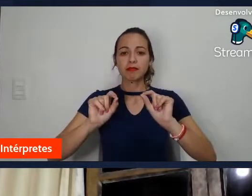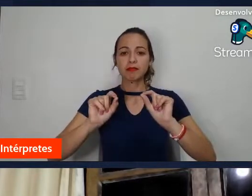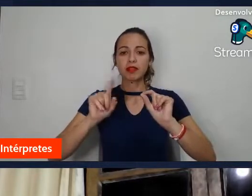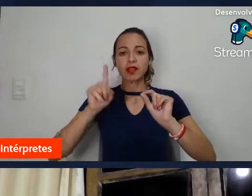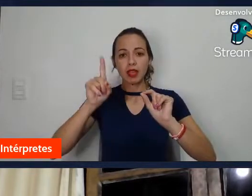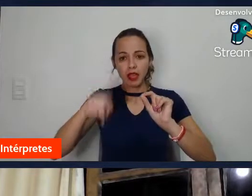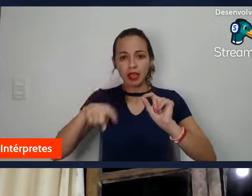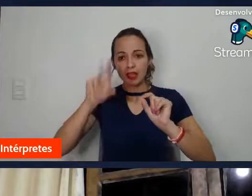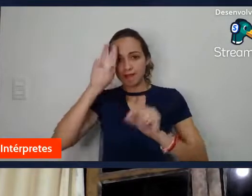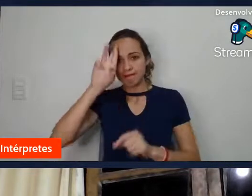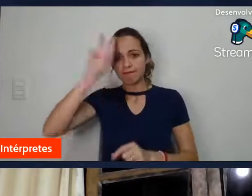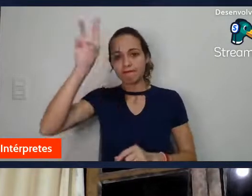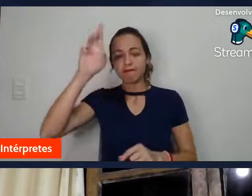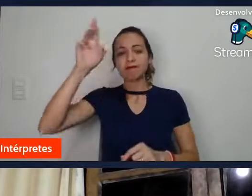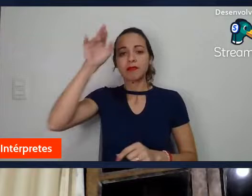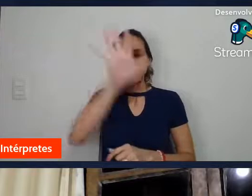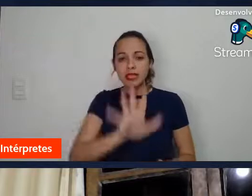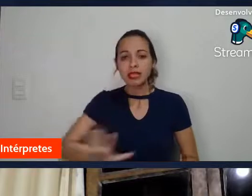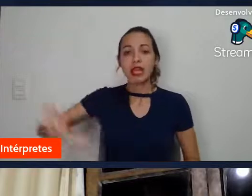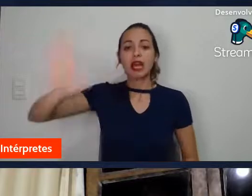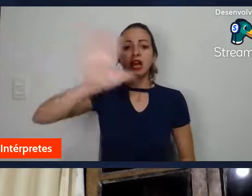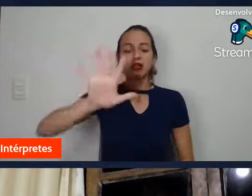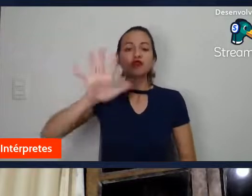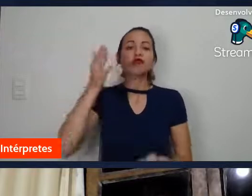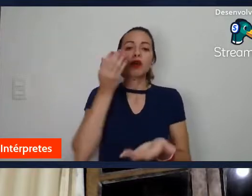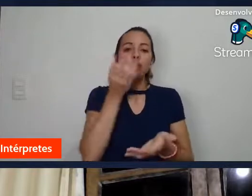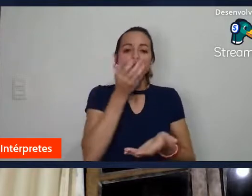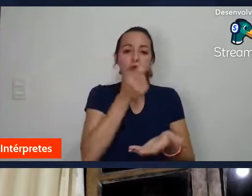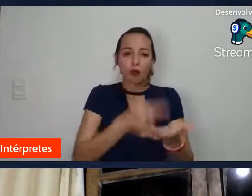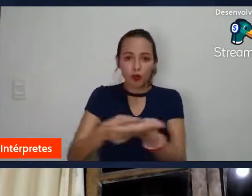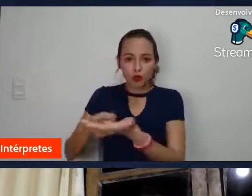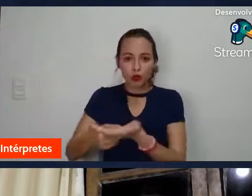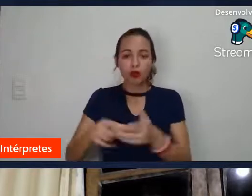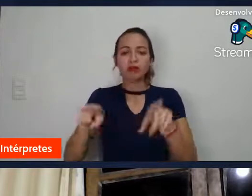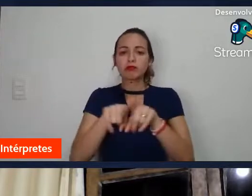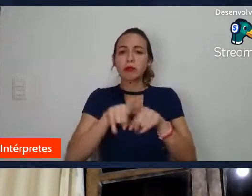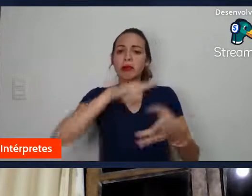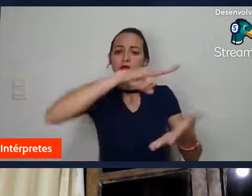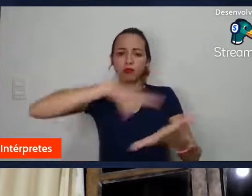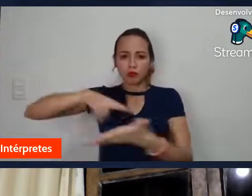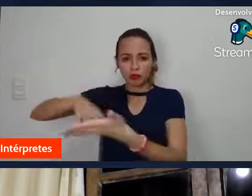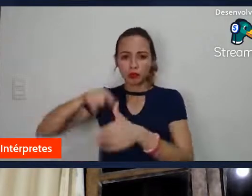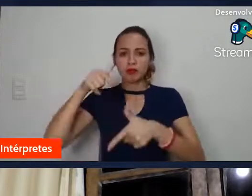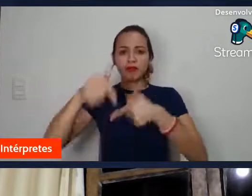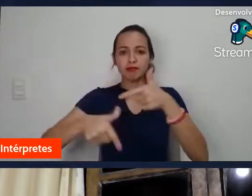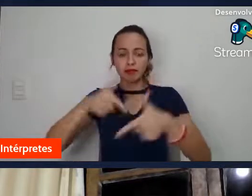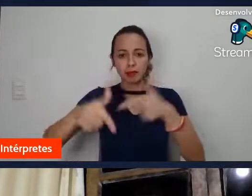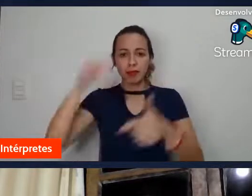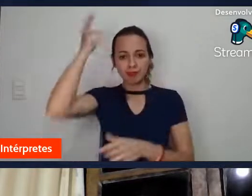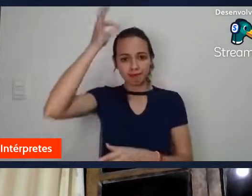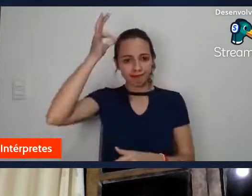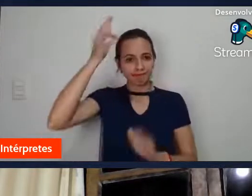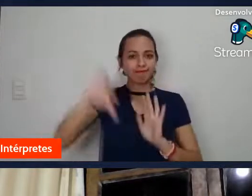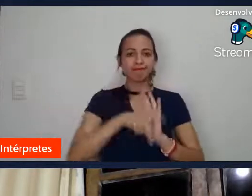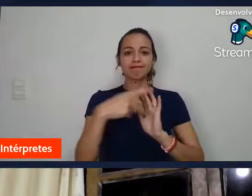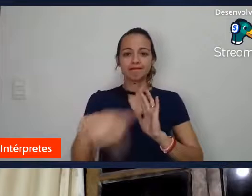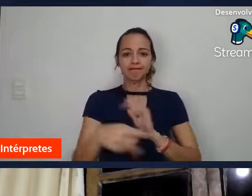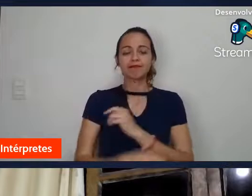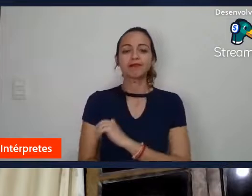para o encontro nacional, e a aprovação das emendas dos trabalhos da CONAP Capixaba. O